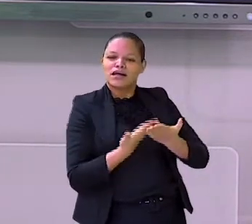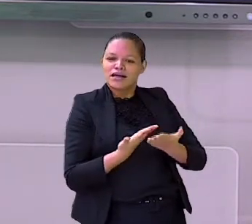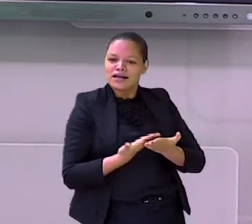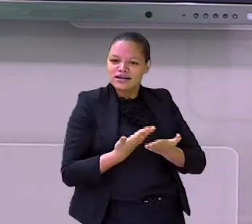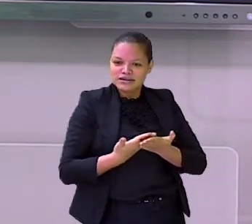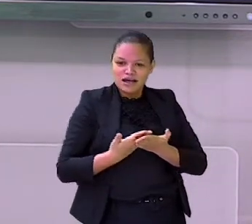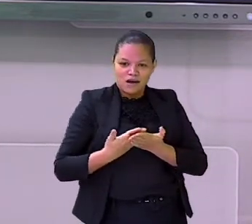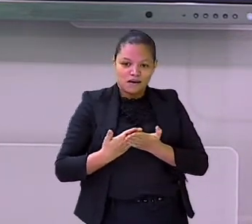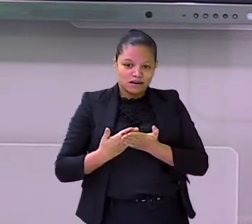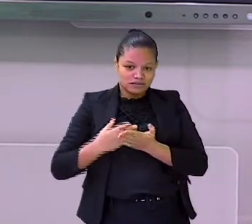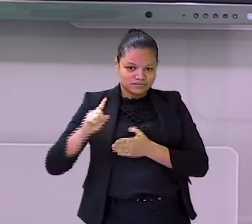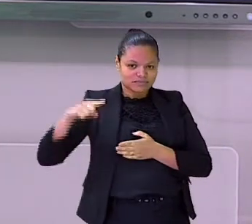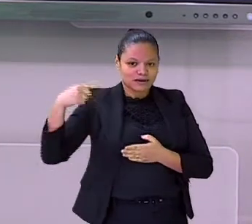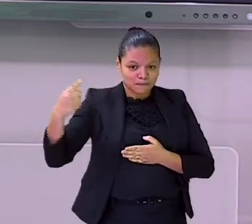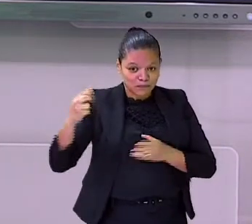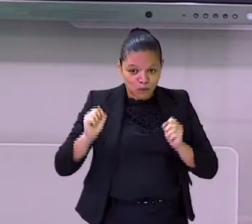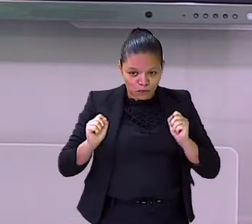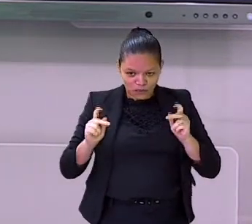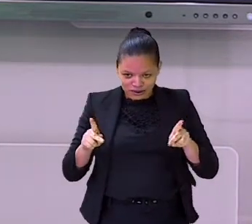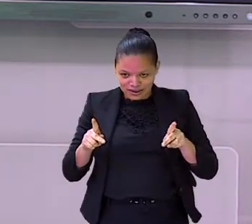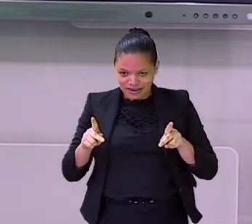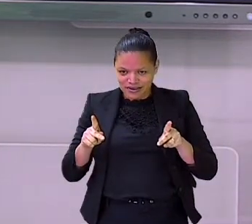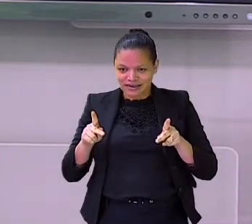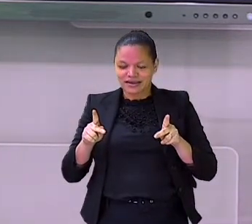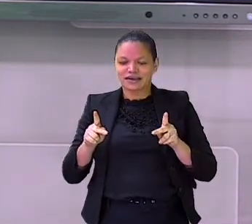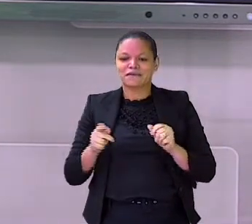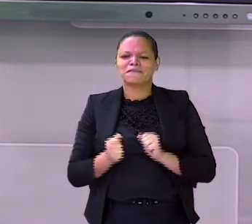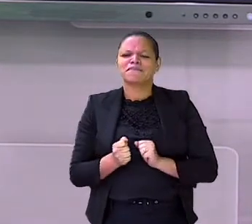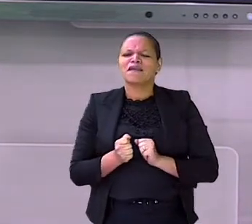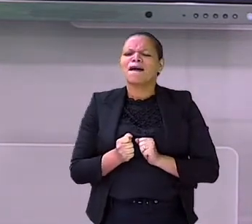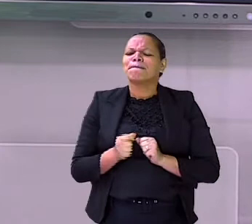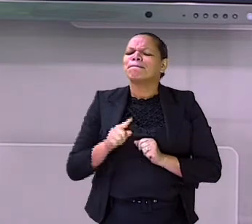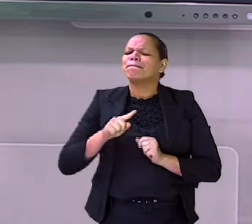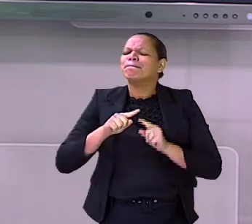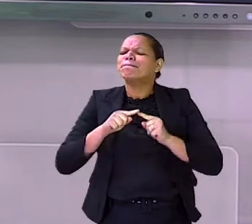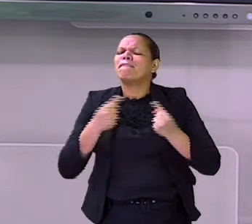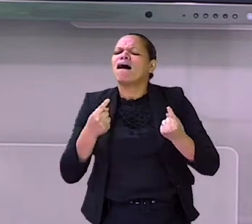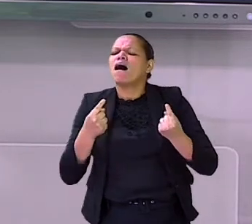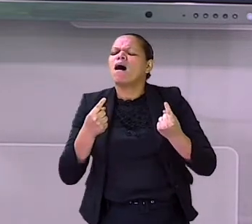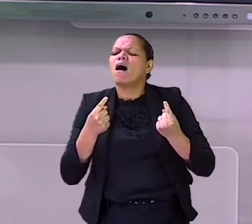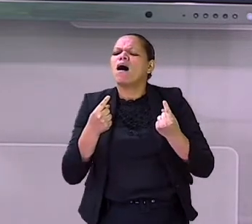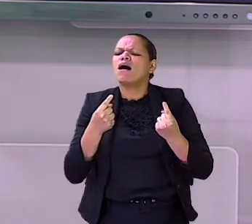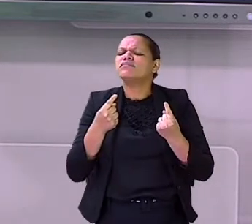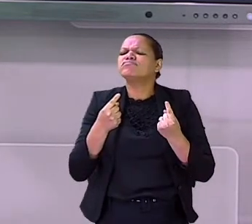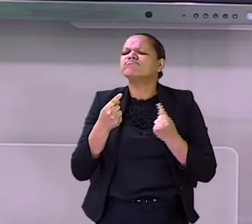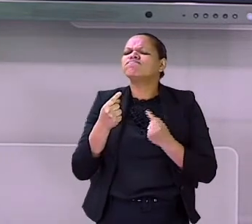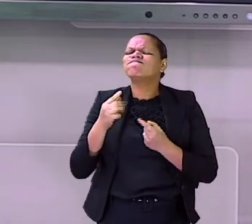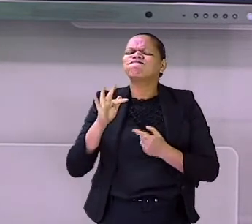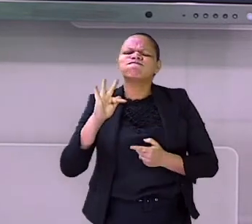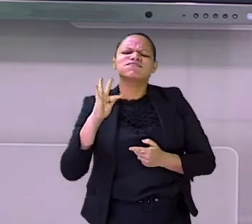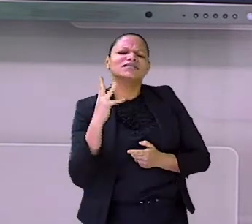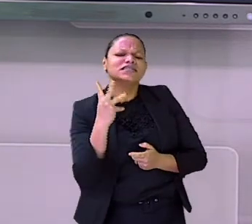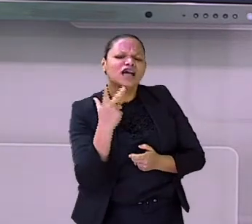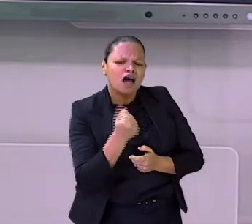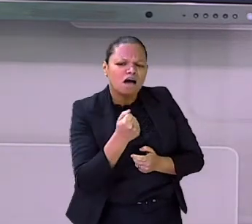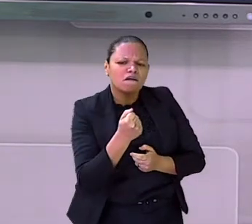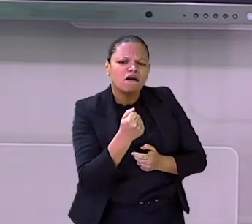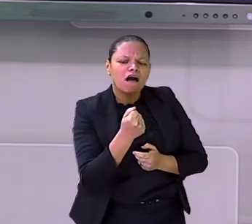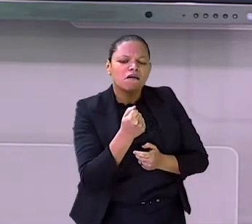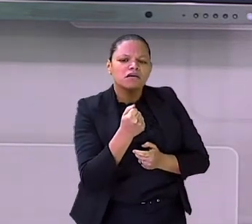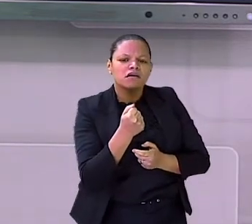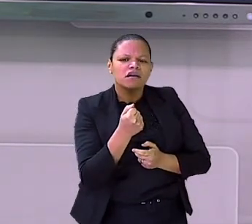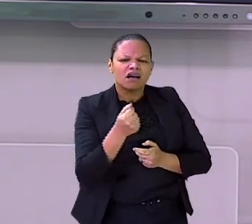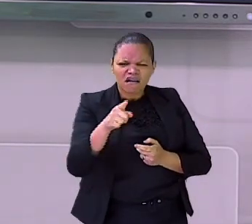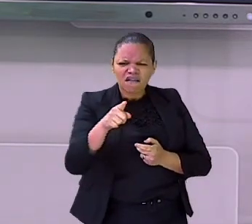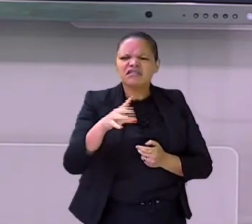é crédito aí de Esopo. E essa fábula, gente, quem aí na escola não